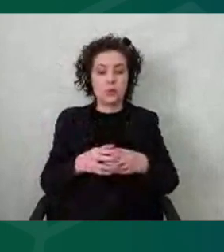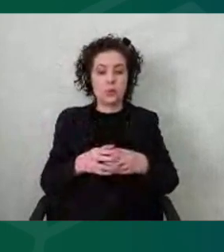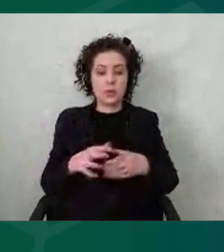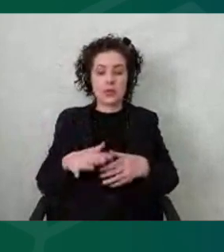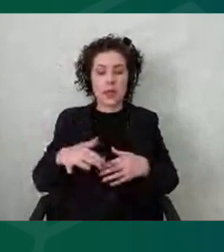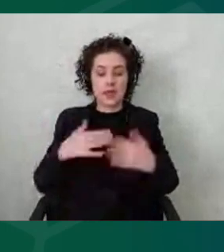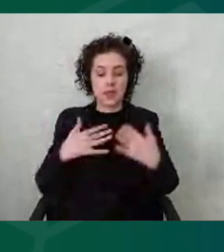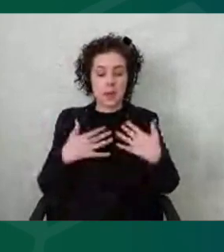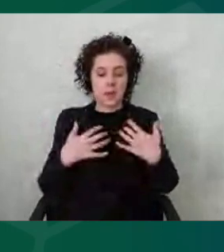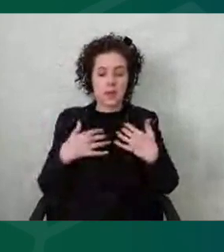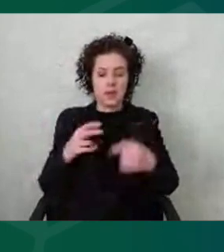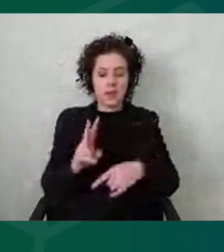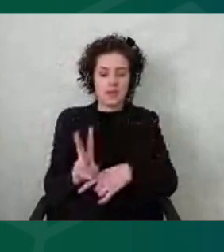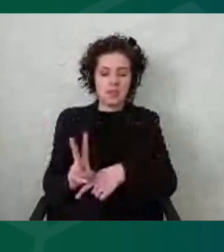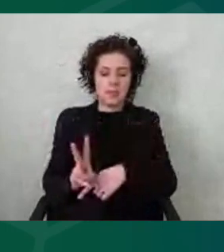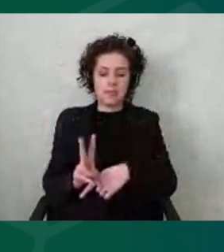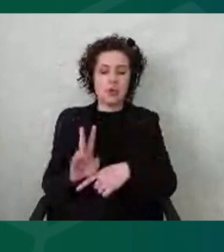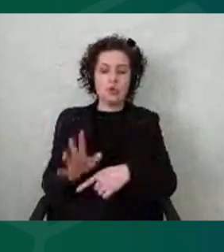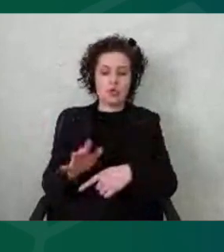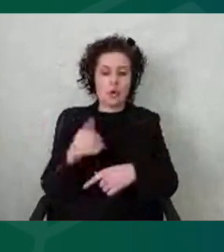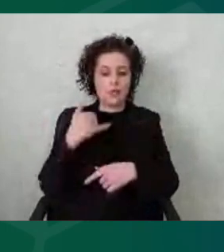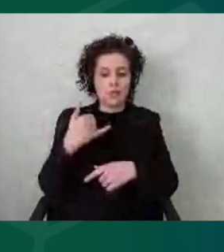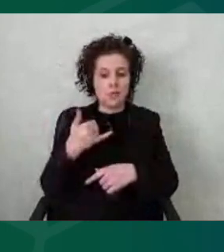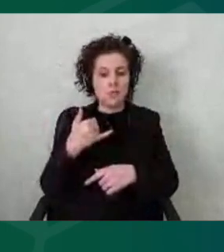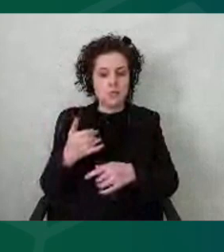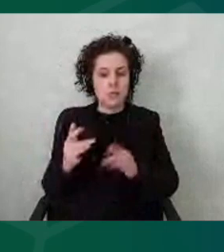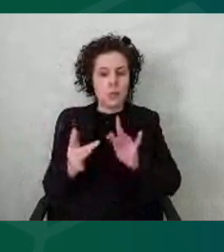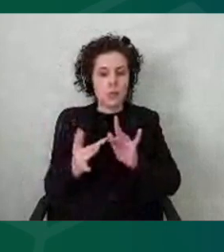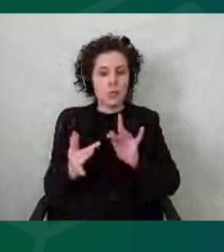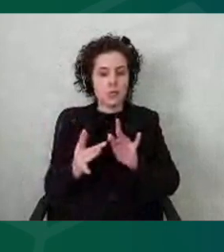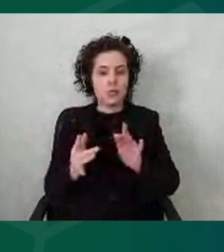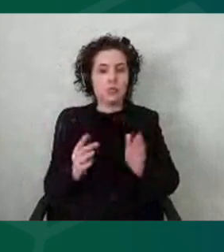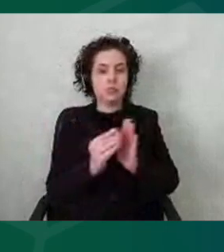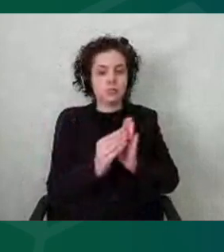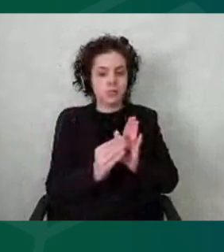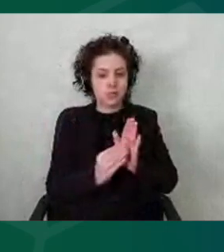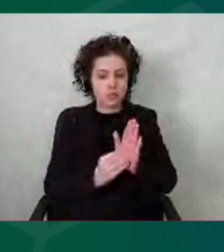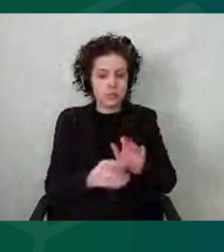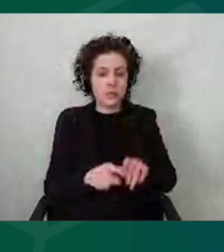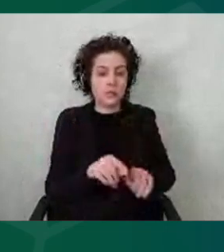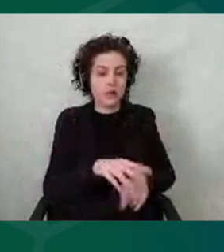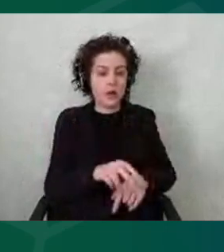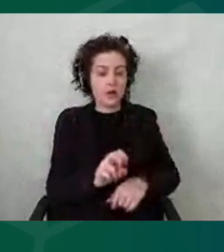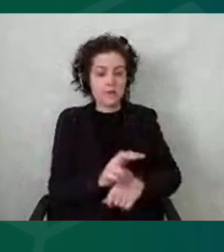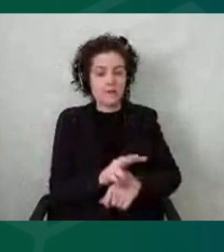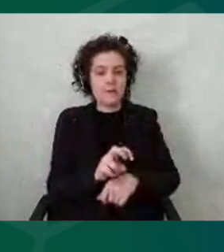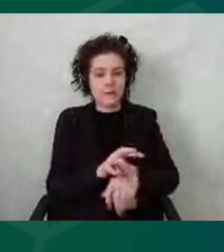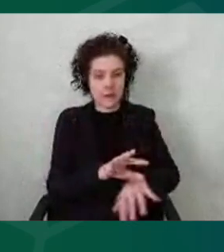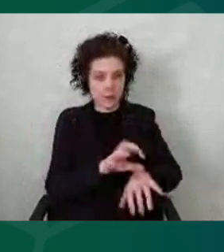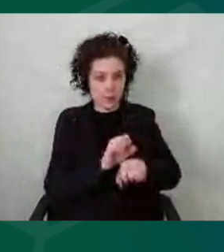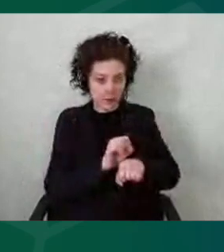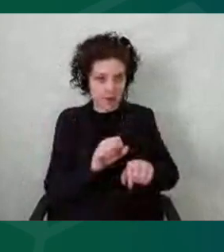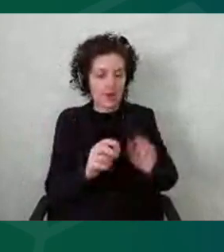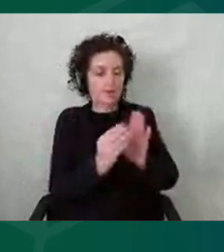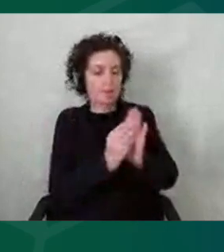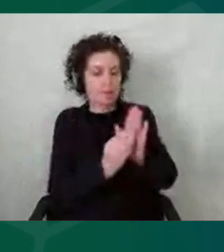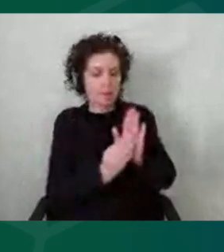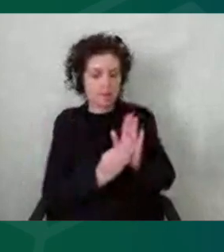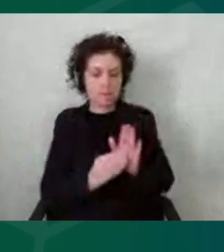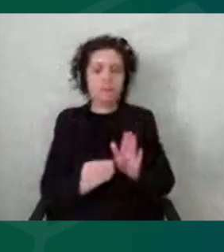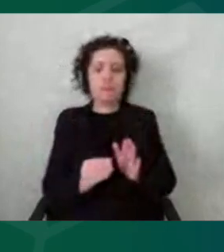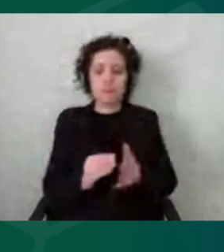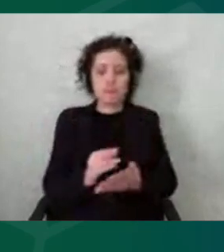clínica da infectologia, e, com recursos diferentes, fazer